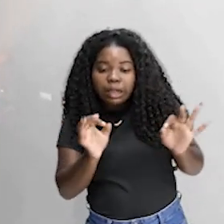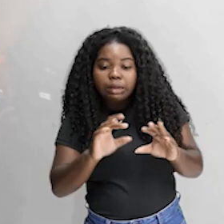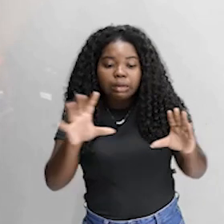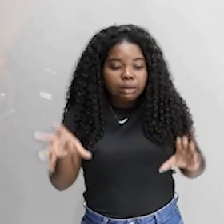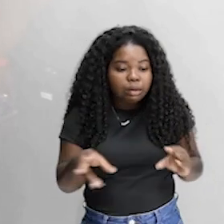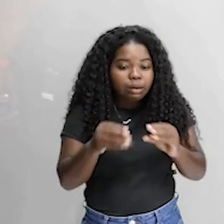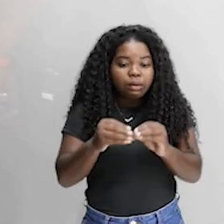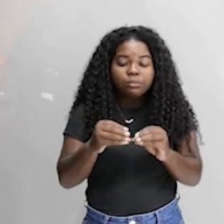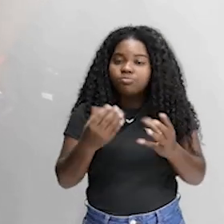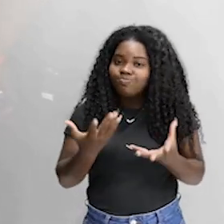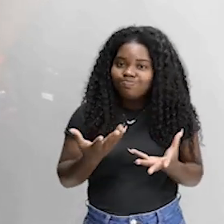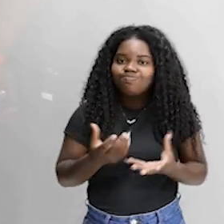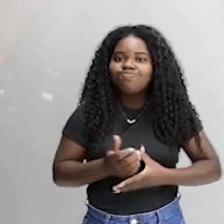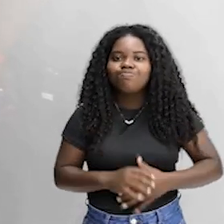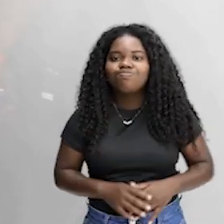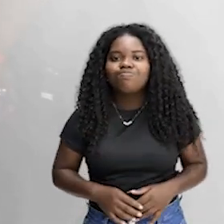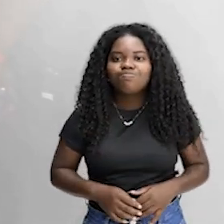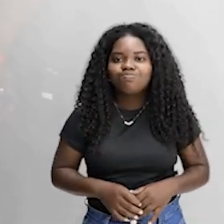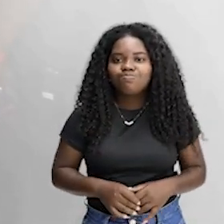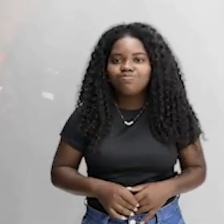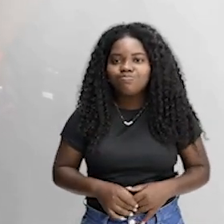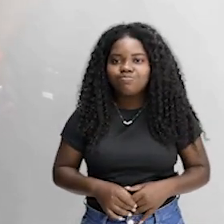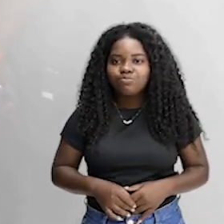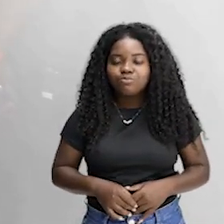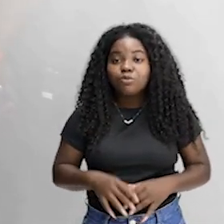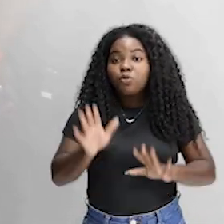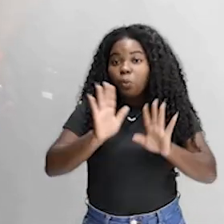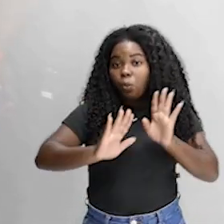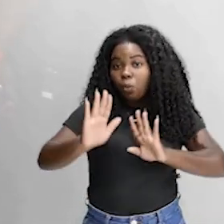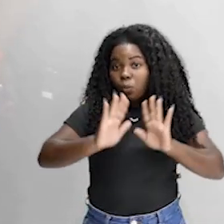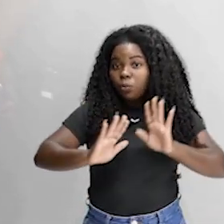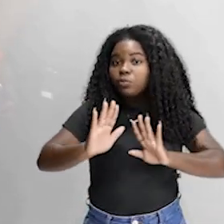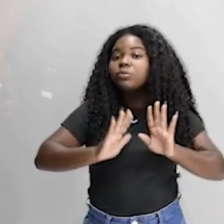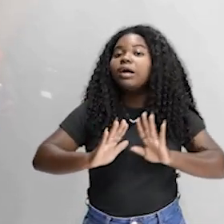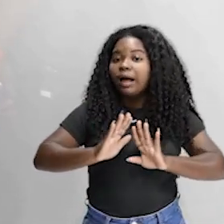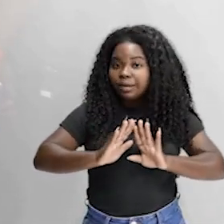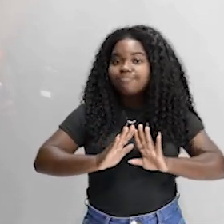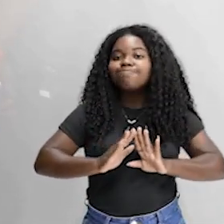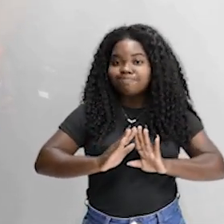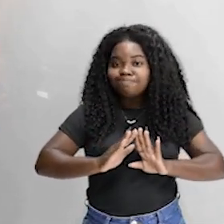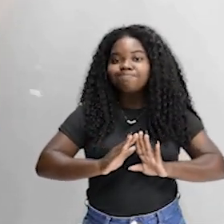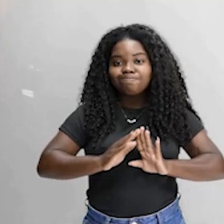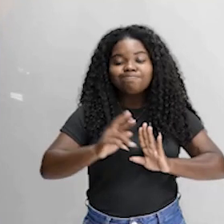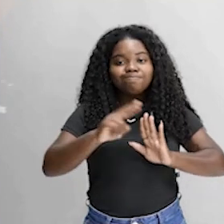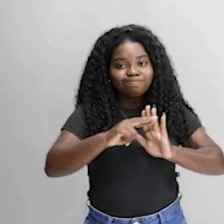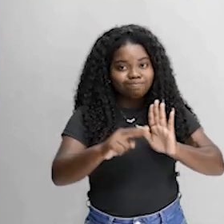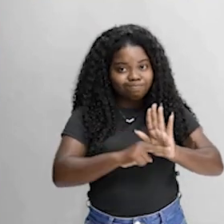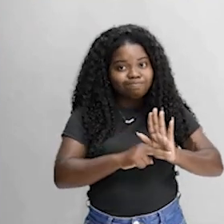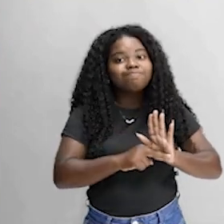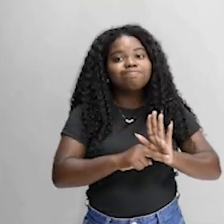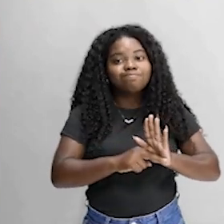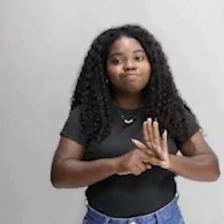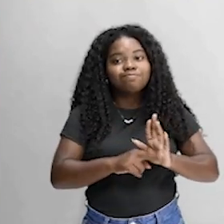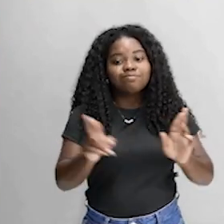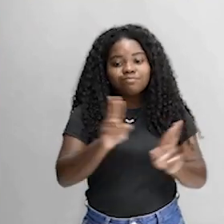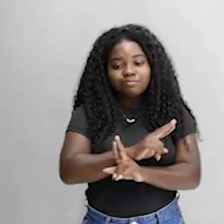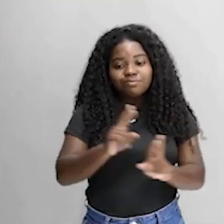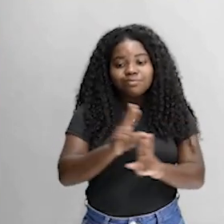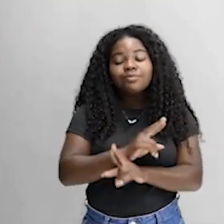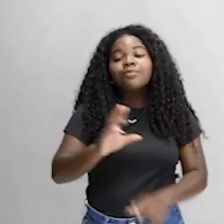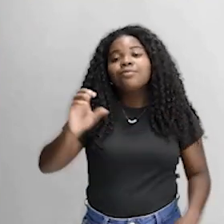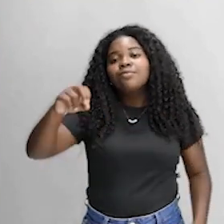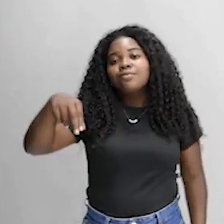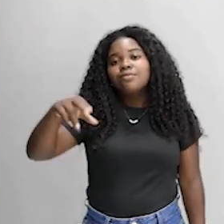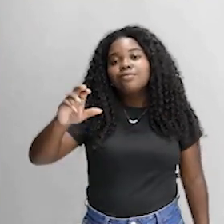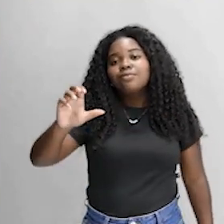concluir. Certo? Cuidado com esta observação. Refere-se à conclusão esta